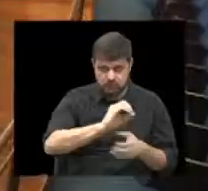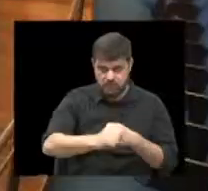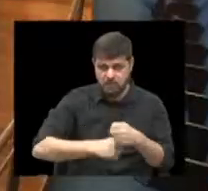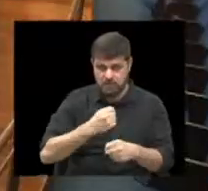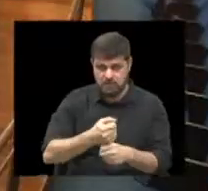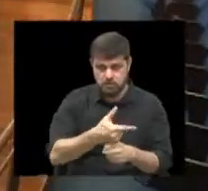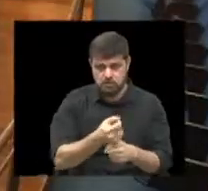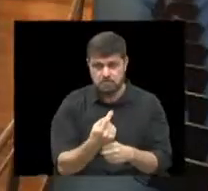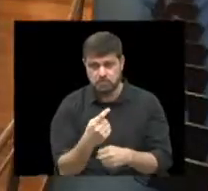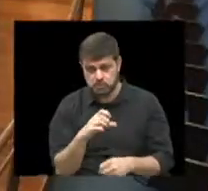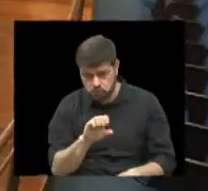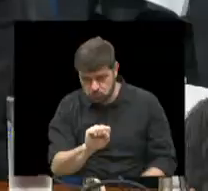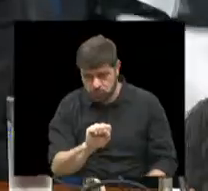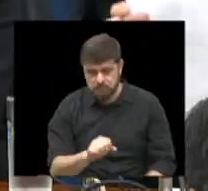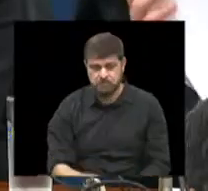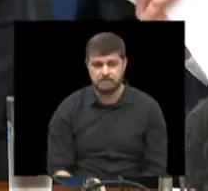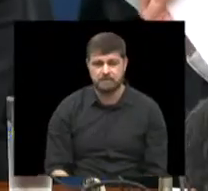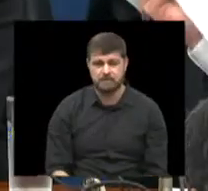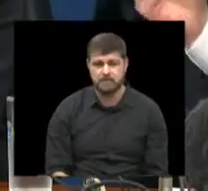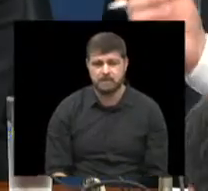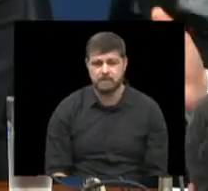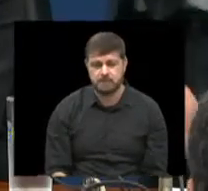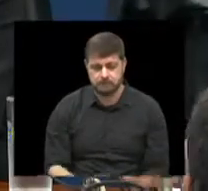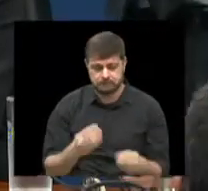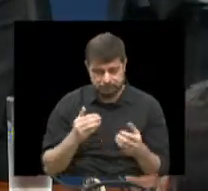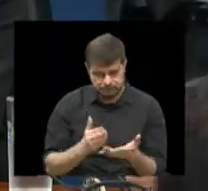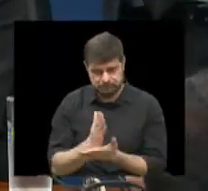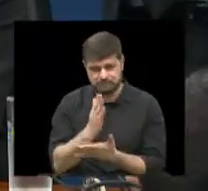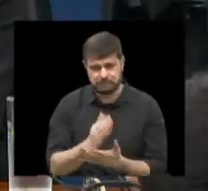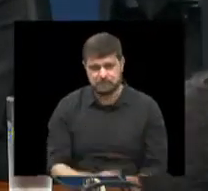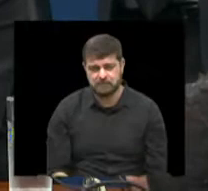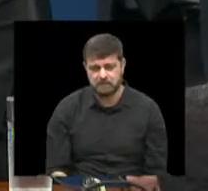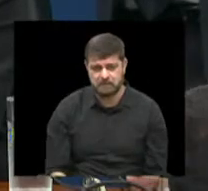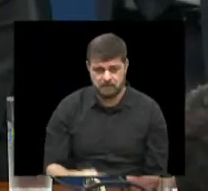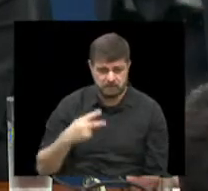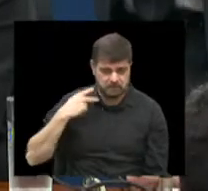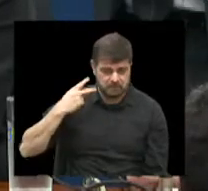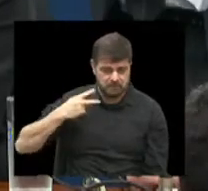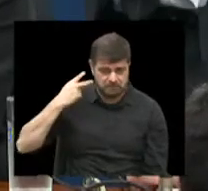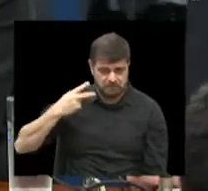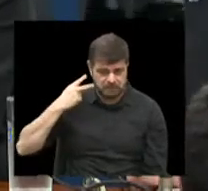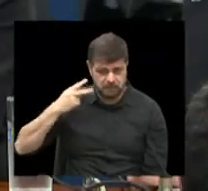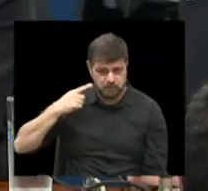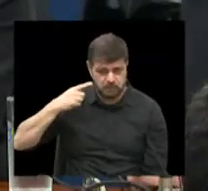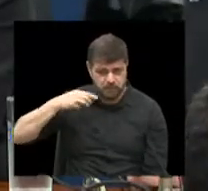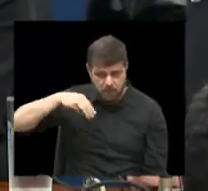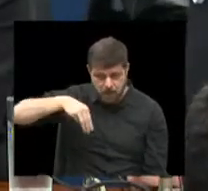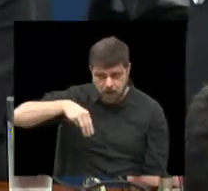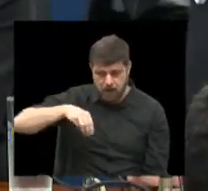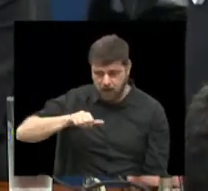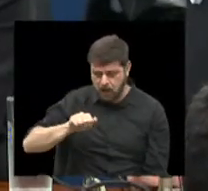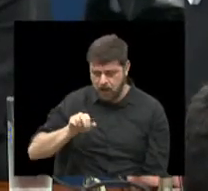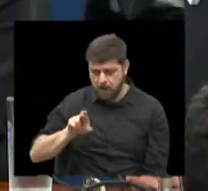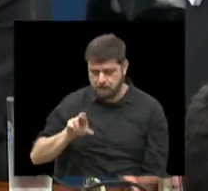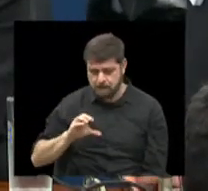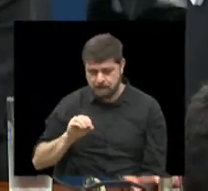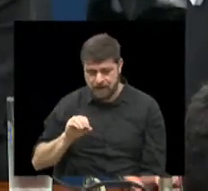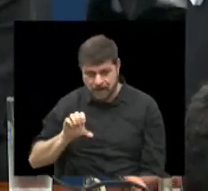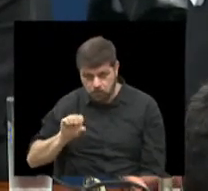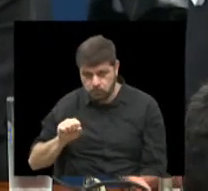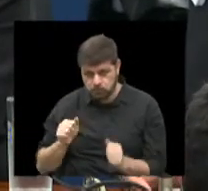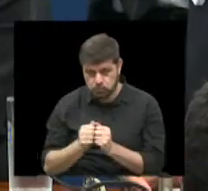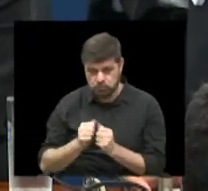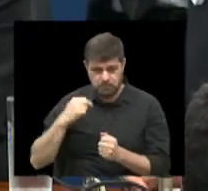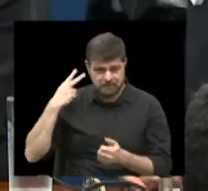Favoráveis permaneçam como estão. Aprovado. Requerimento 1824/2017, de autoria do vereador Marcos Bernardelli, apoiado por outros vereadores,